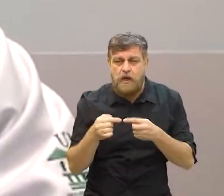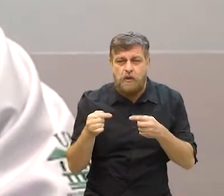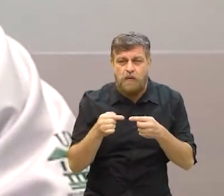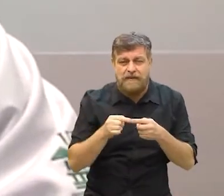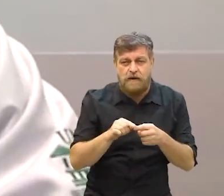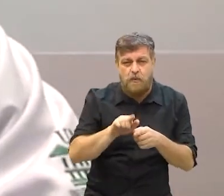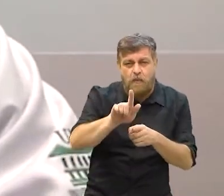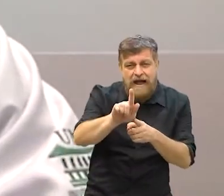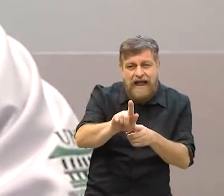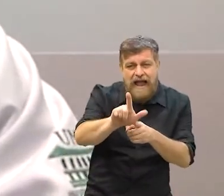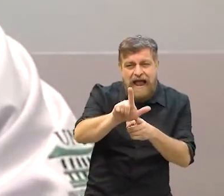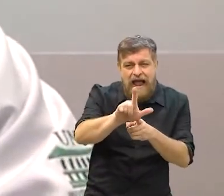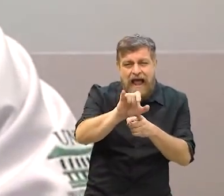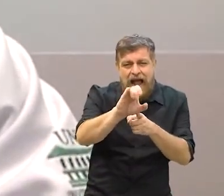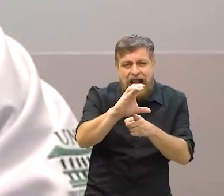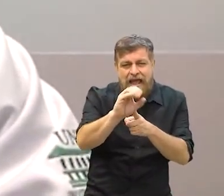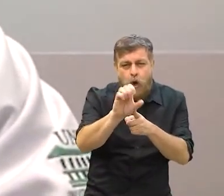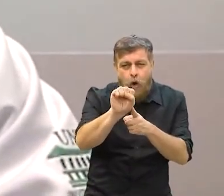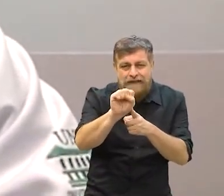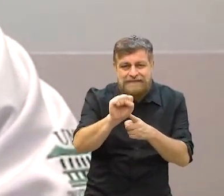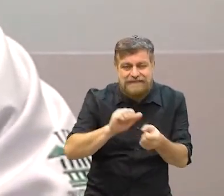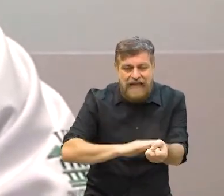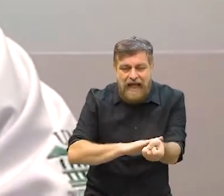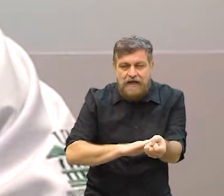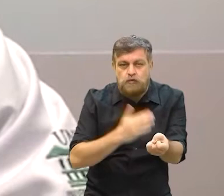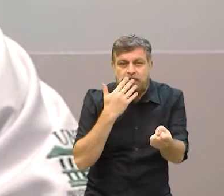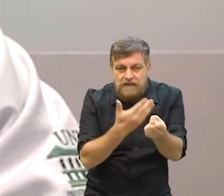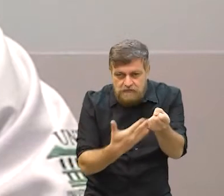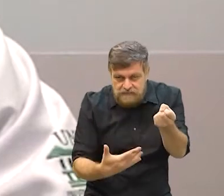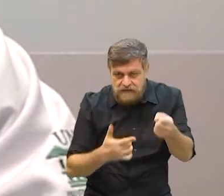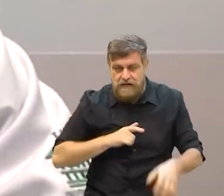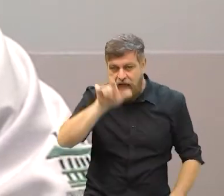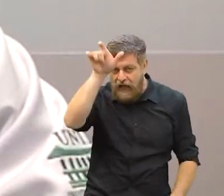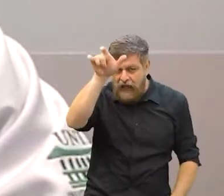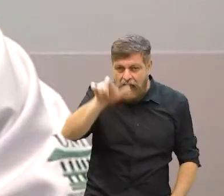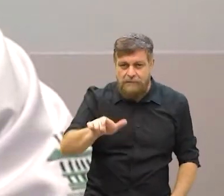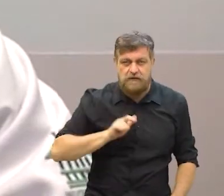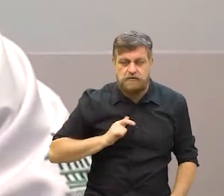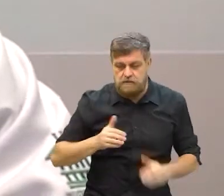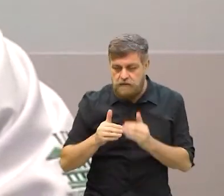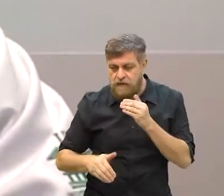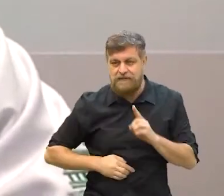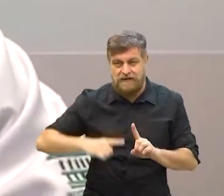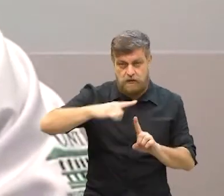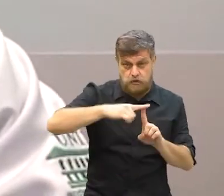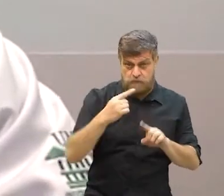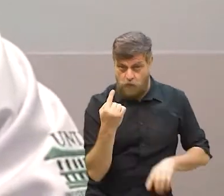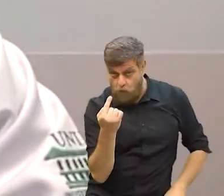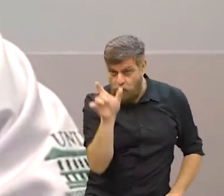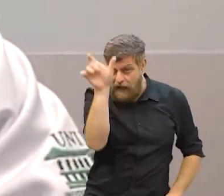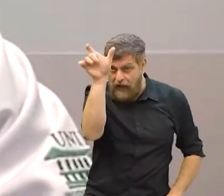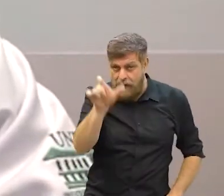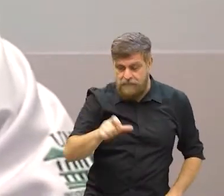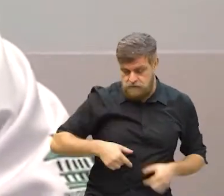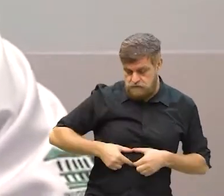à glicose. O mais comum é o diabetes tipo 2, que você tem uma intolerância à glicose. E o diabetes tipo 1, que a pessoa